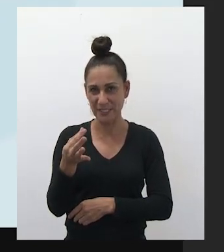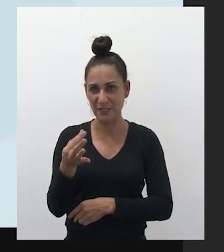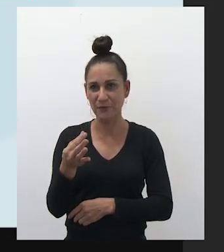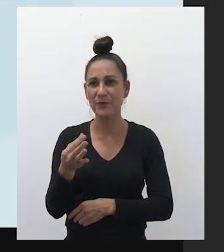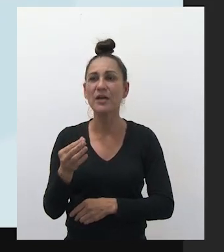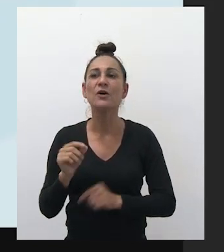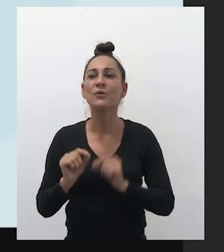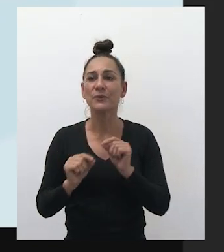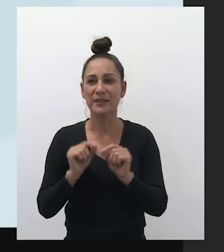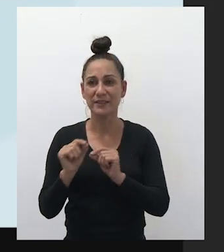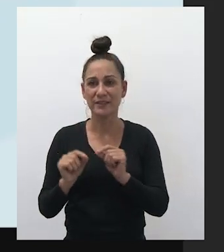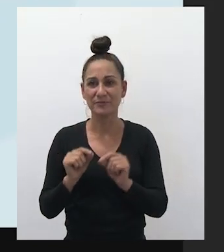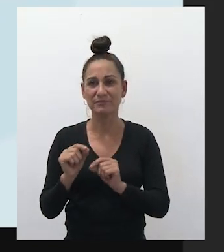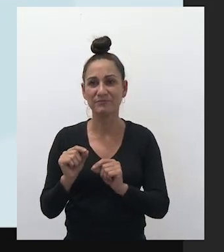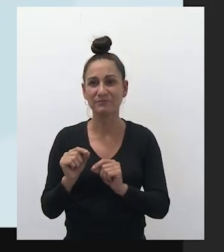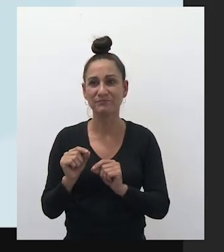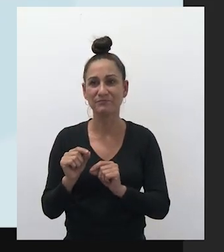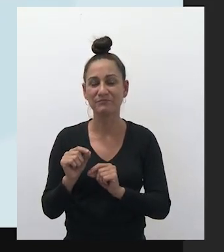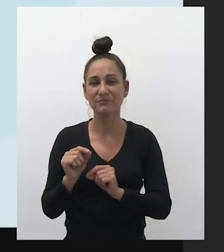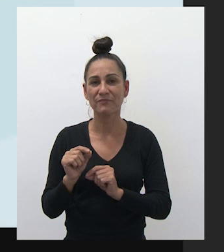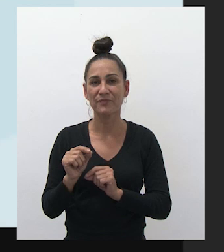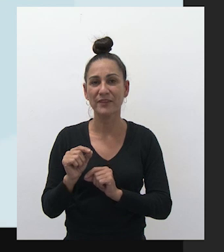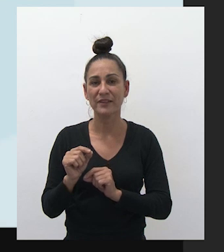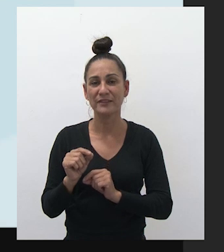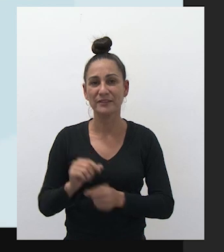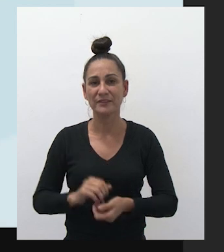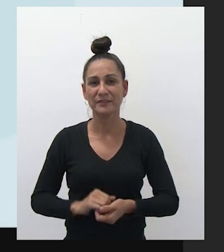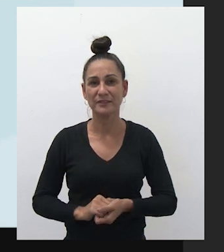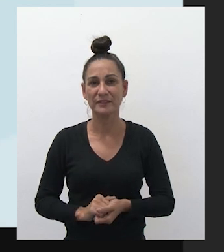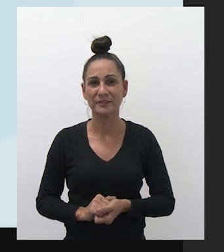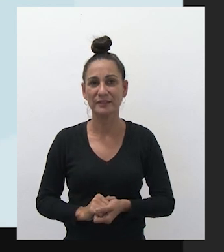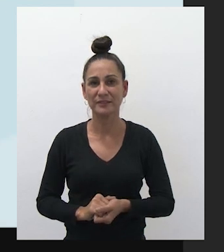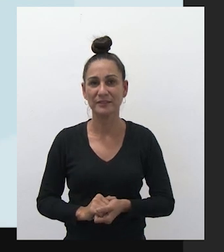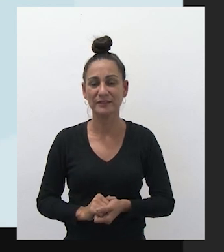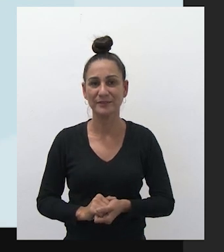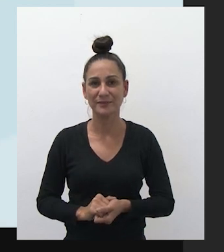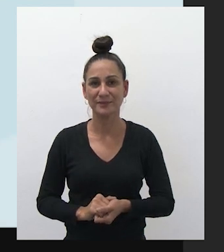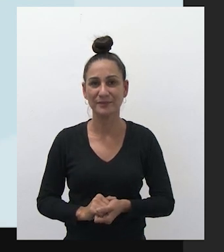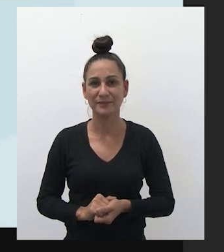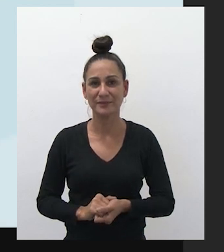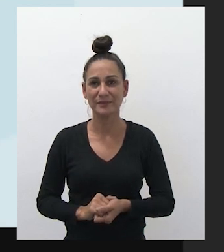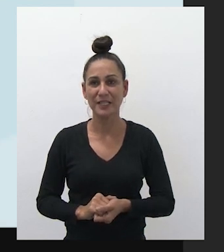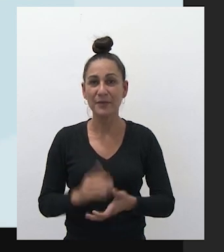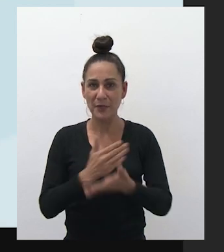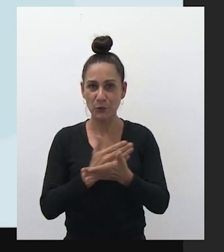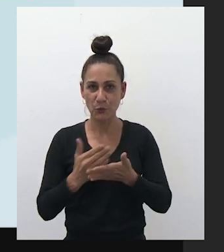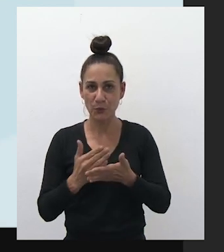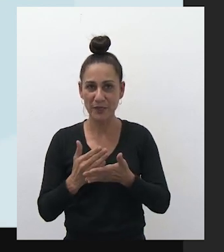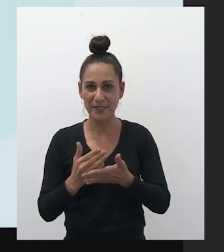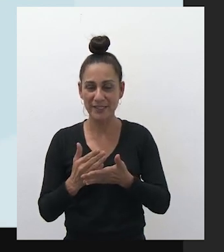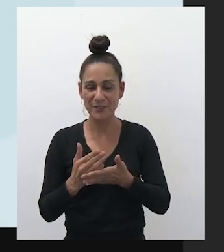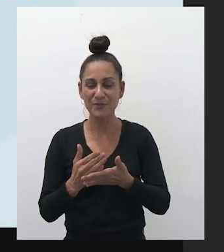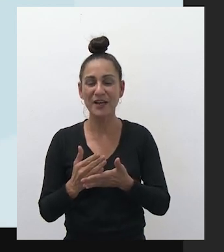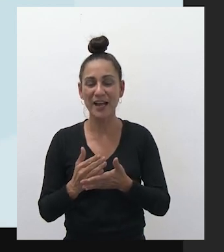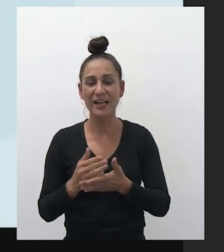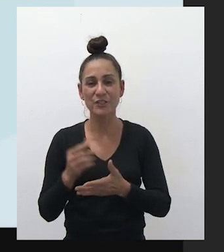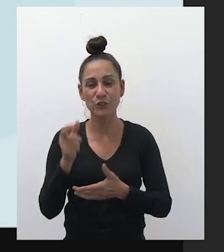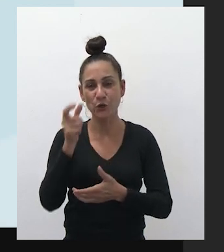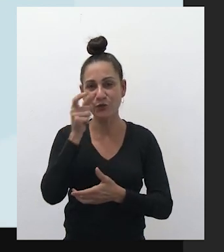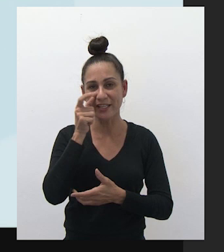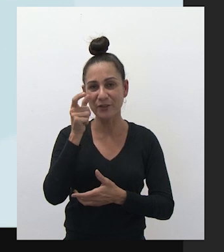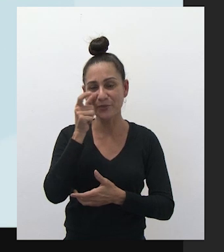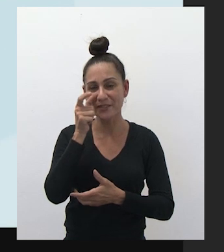coloquei as nossas, o rostinho bem aqui no início. Pronto, agora a gente consegue ver o